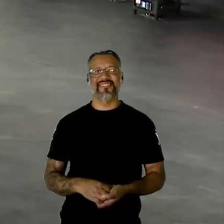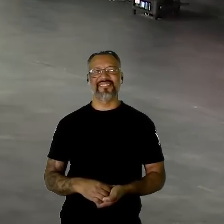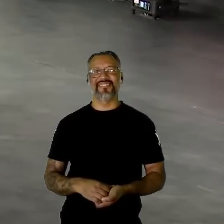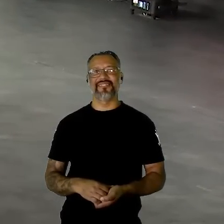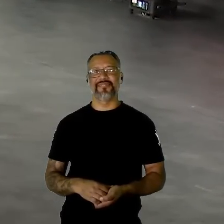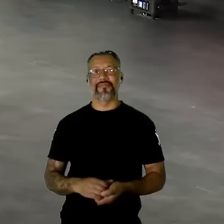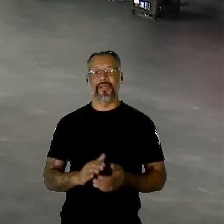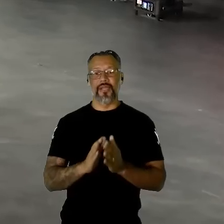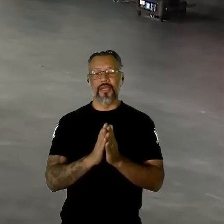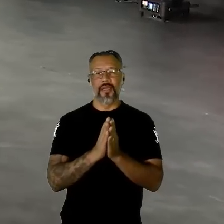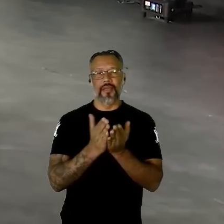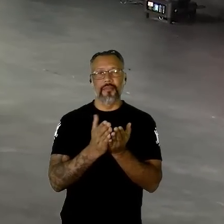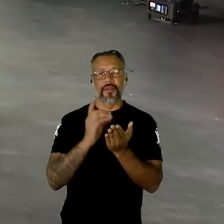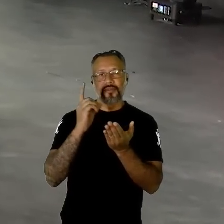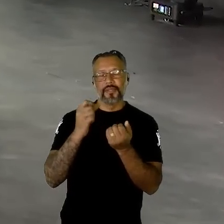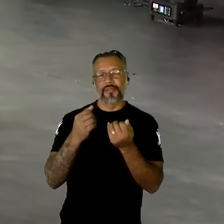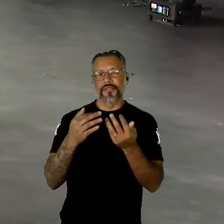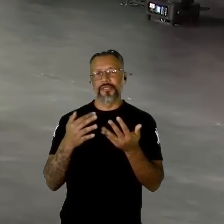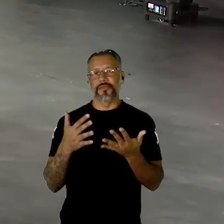a Bíblia diz